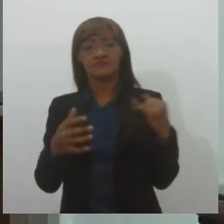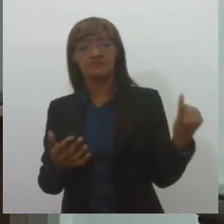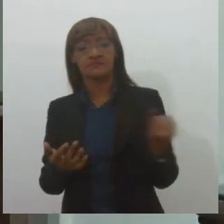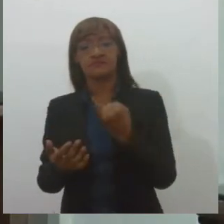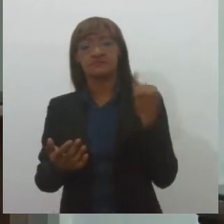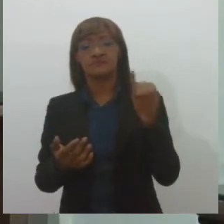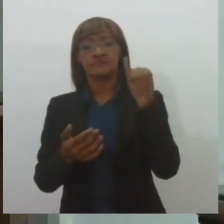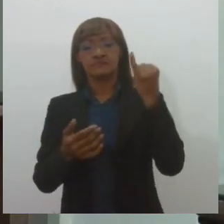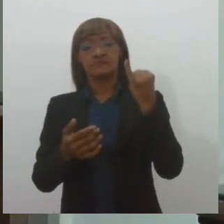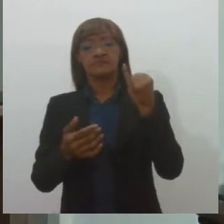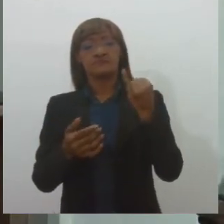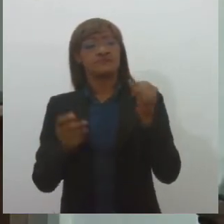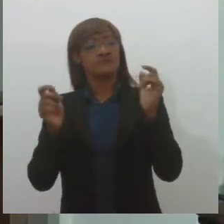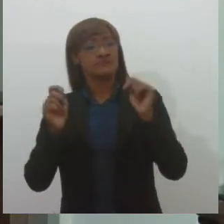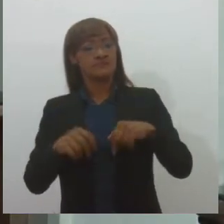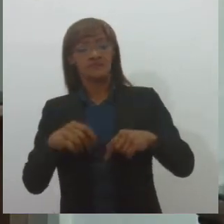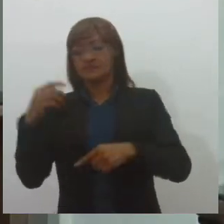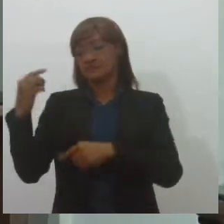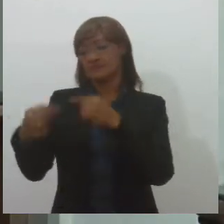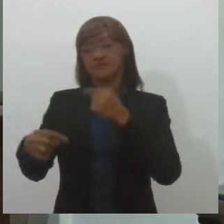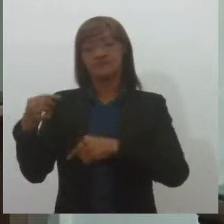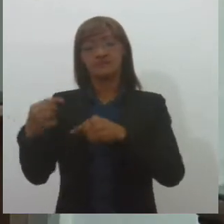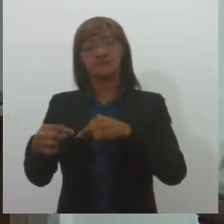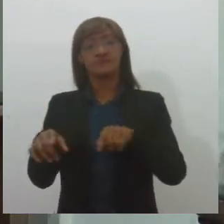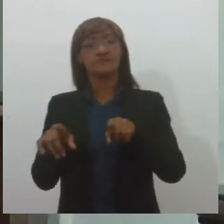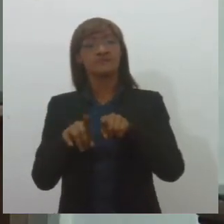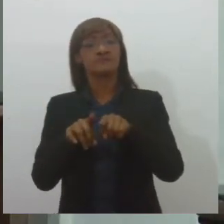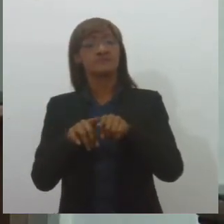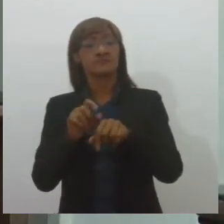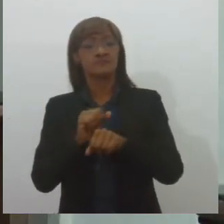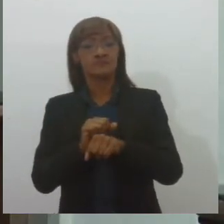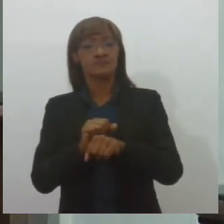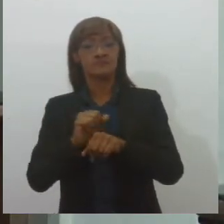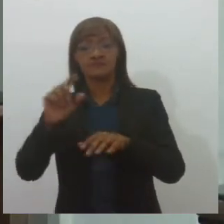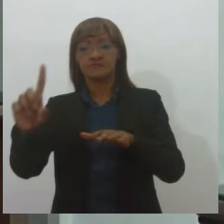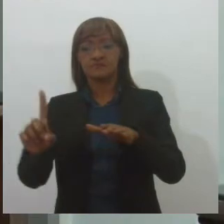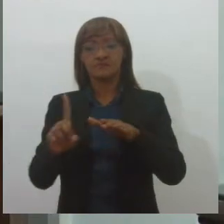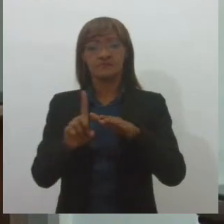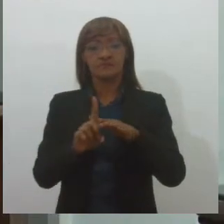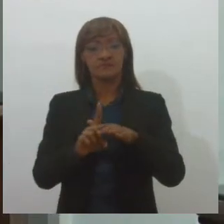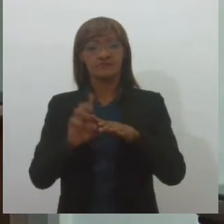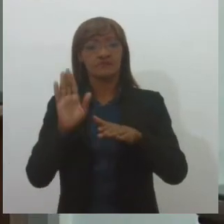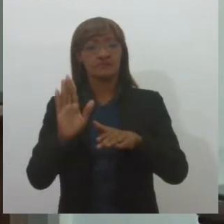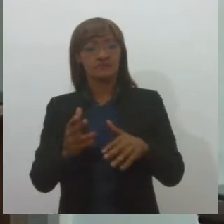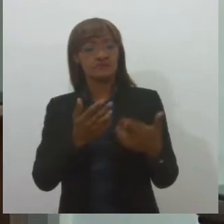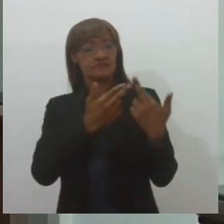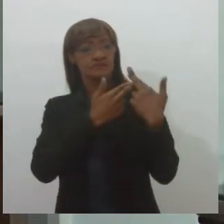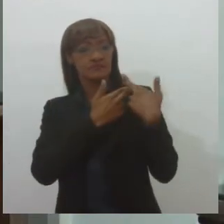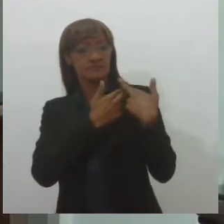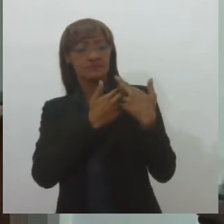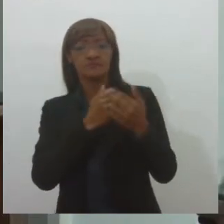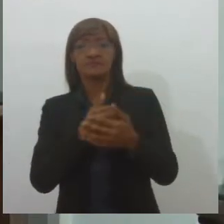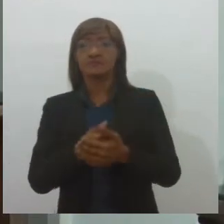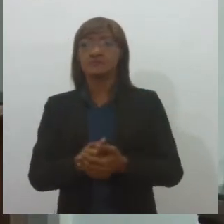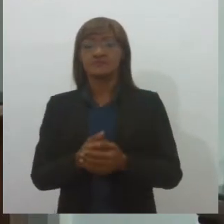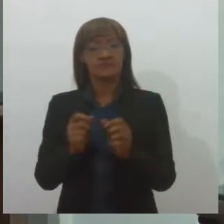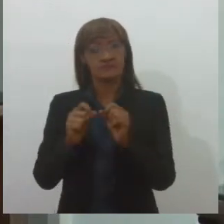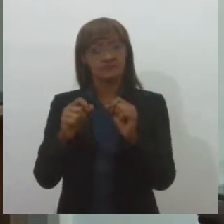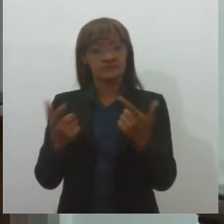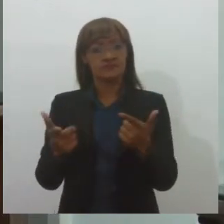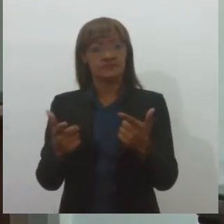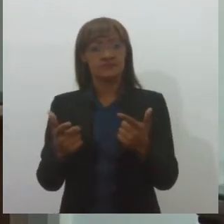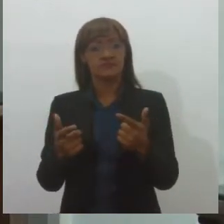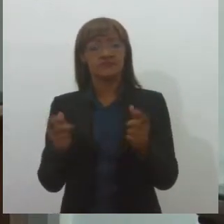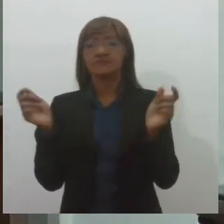deles para que a gente possa debater incluí-los como cidadãos nas suas garantias pessoais nas suas reivindicações Claro